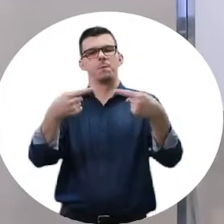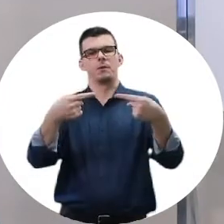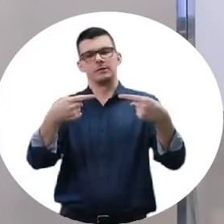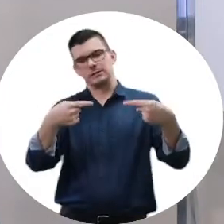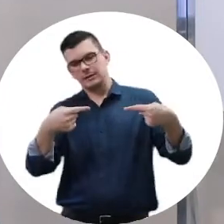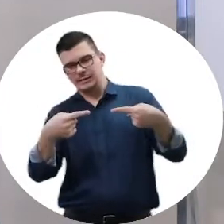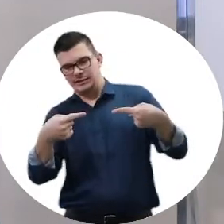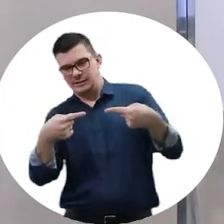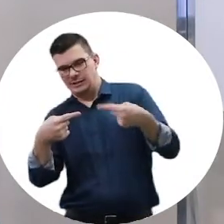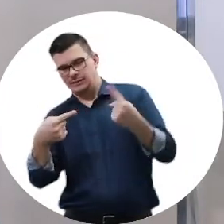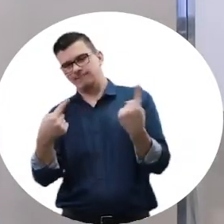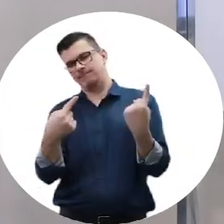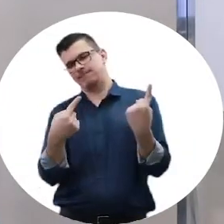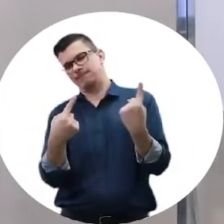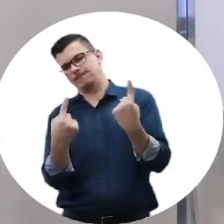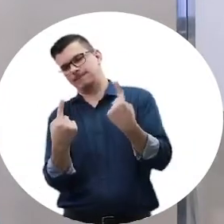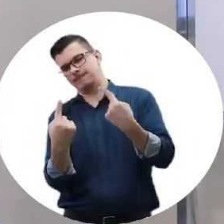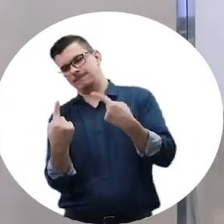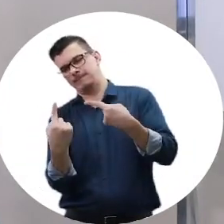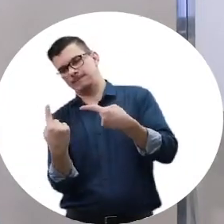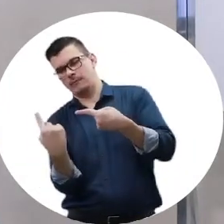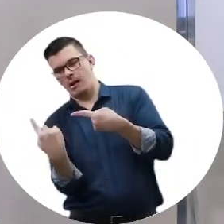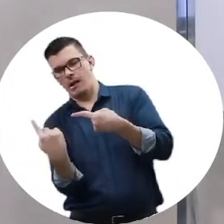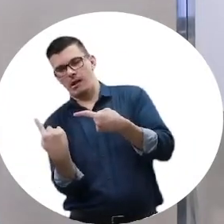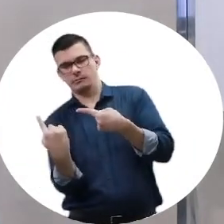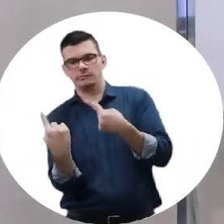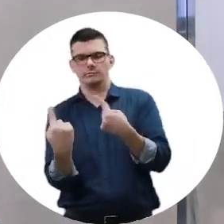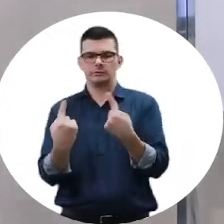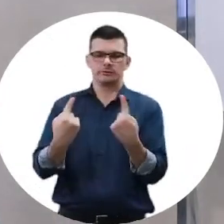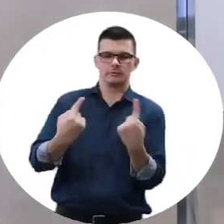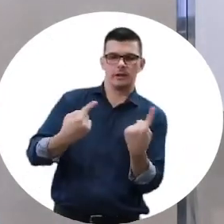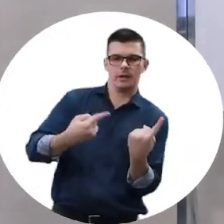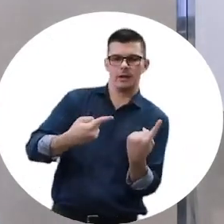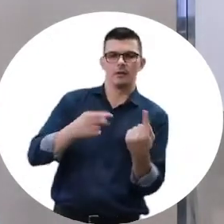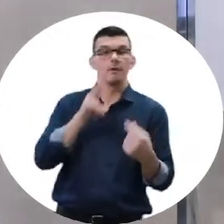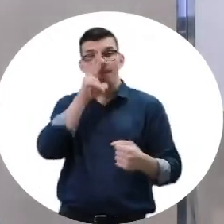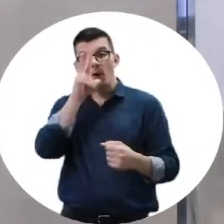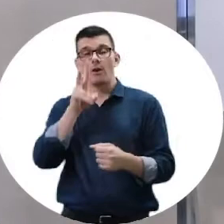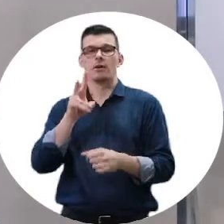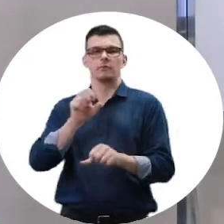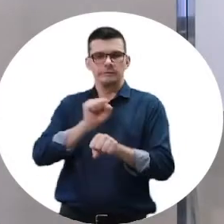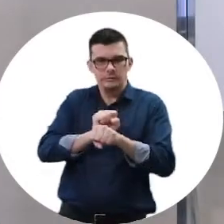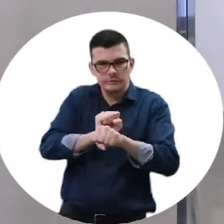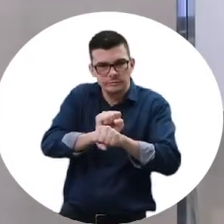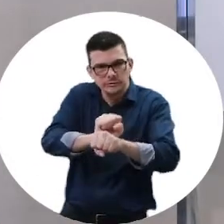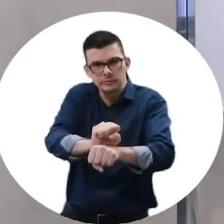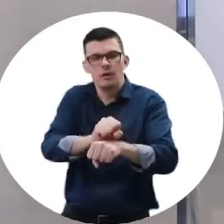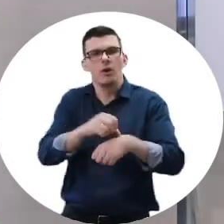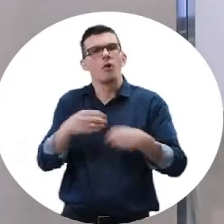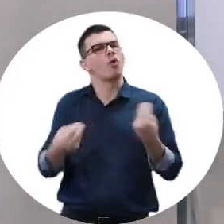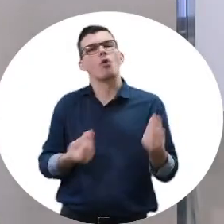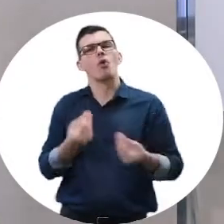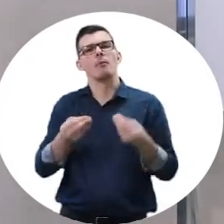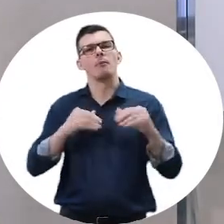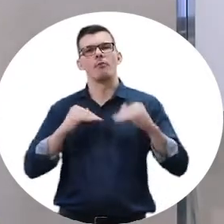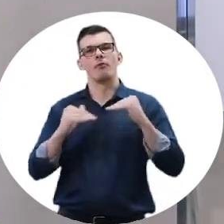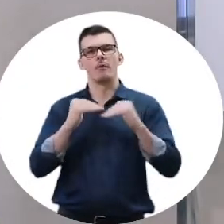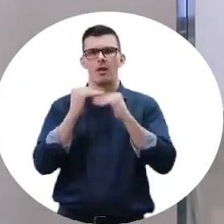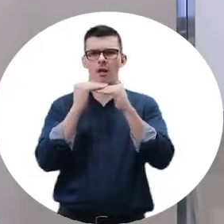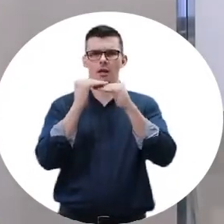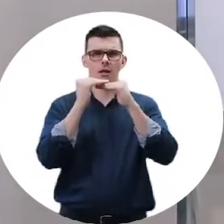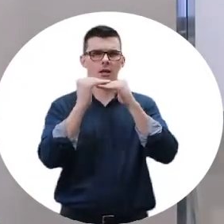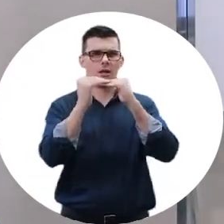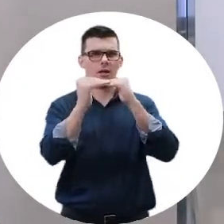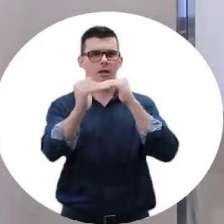força para cá. Quem é essa força? A força que B está fazendo em A. Como o movimento